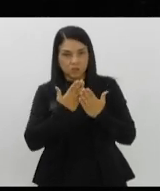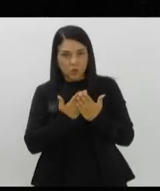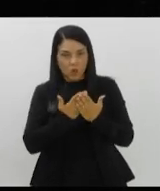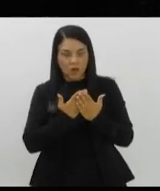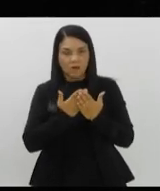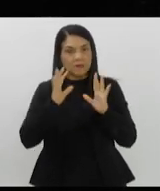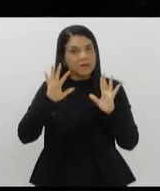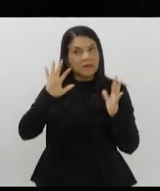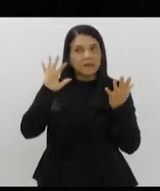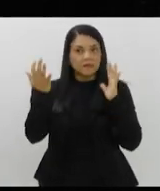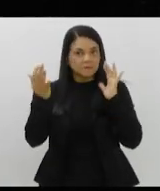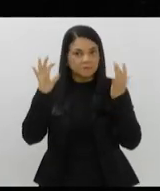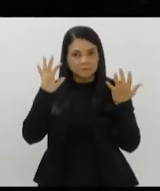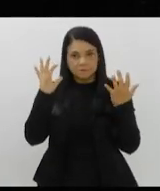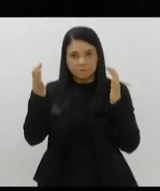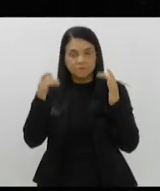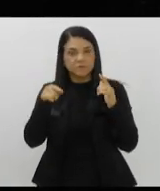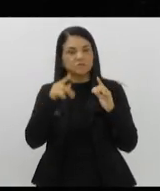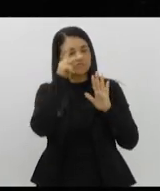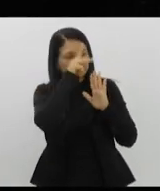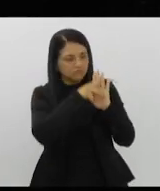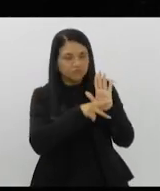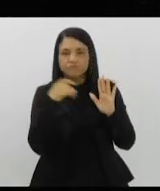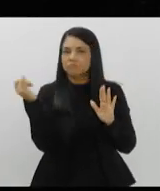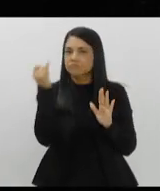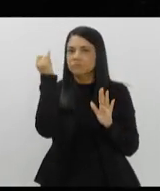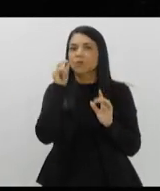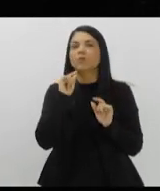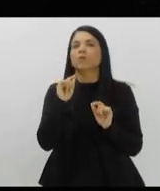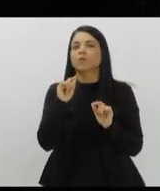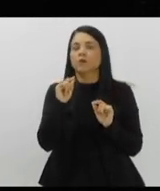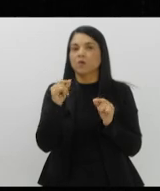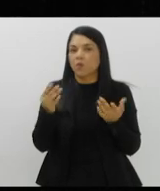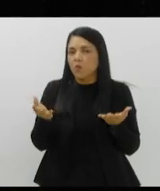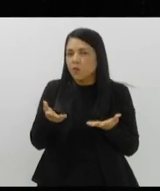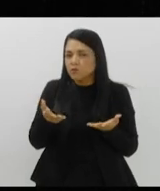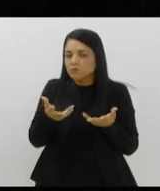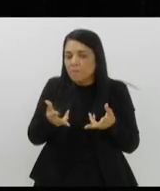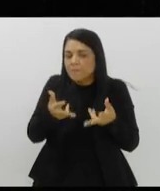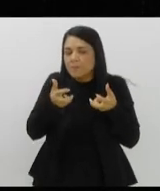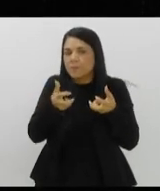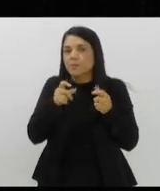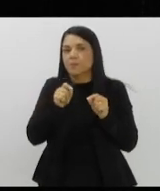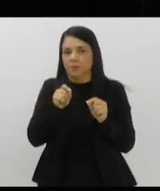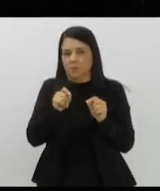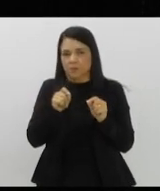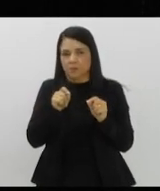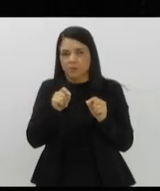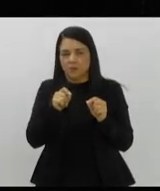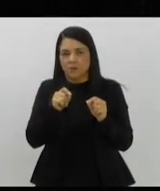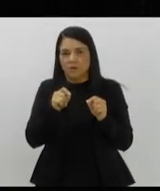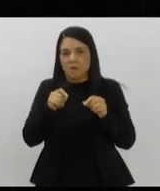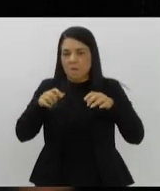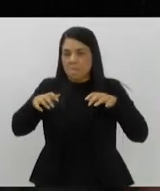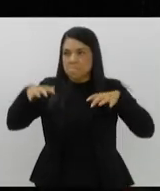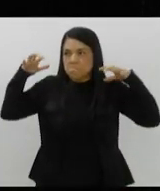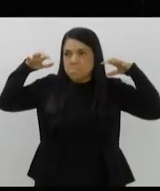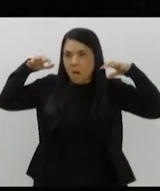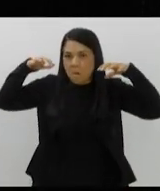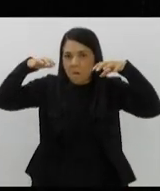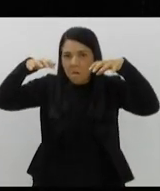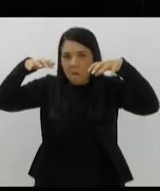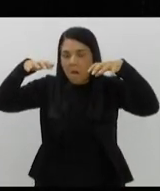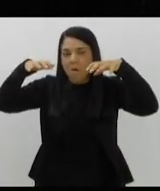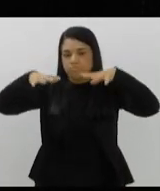esse projeto, pelo seguinte, porque o que nós vemos hoje? Nós vemos inundação no Rio Grande do Sul,